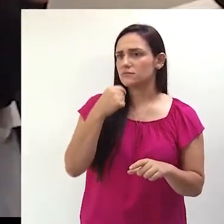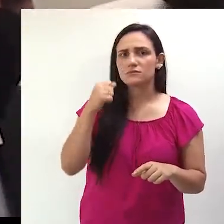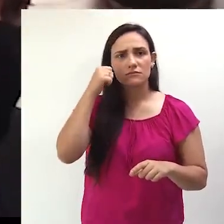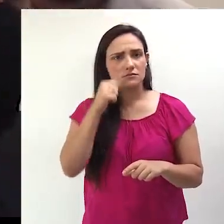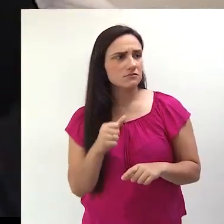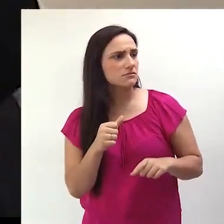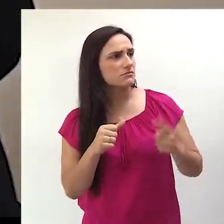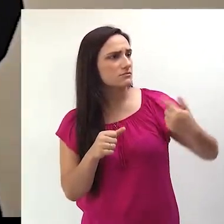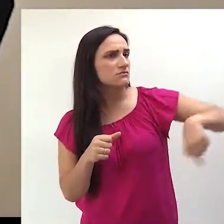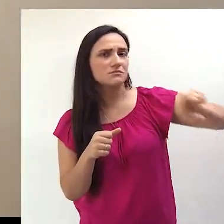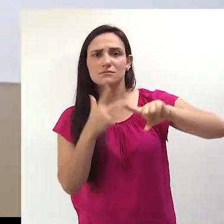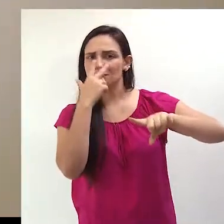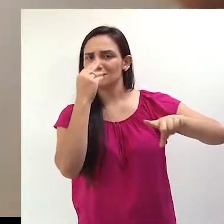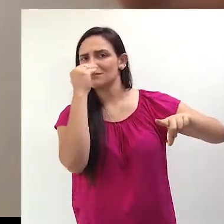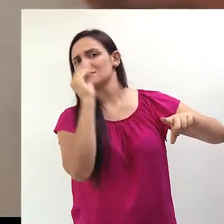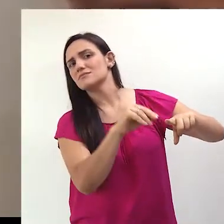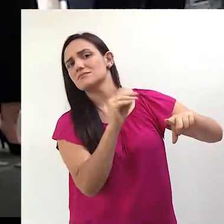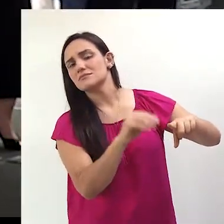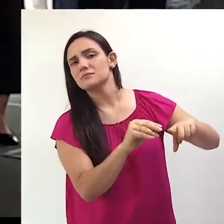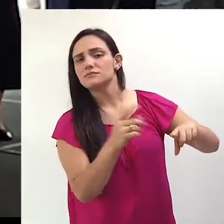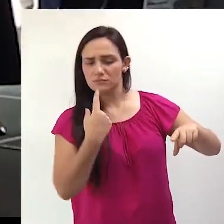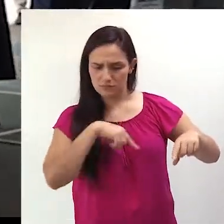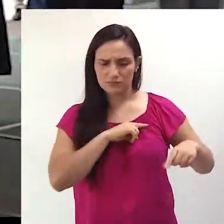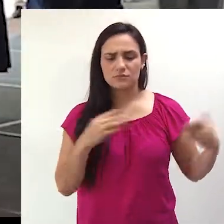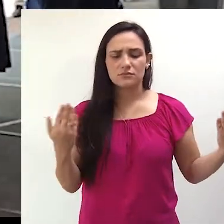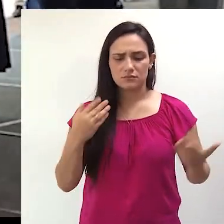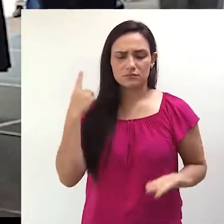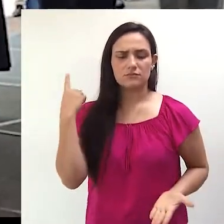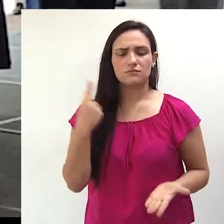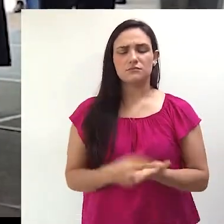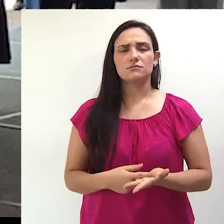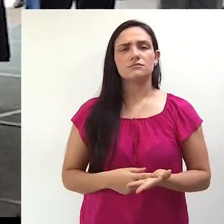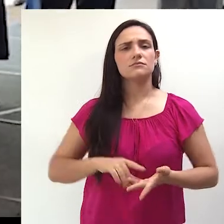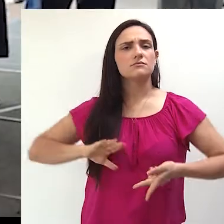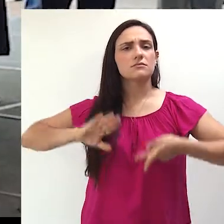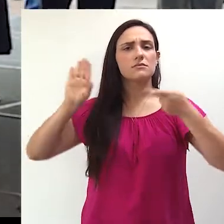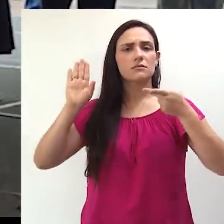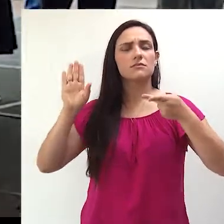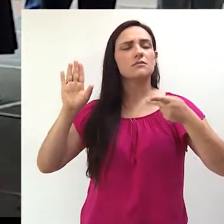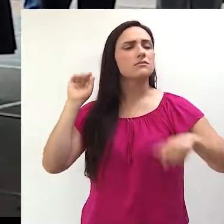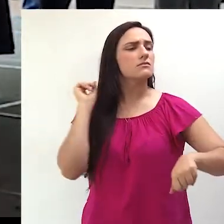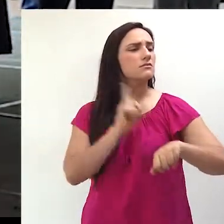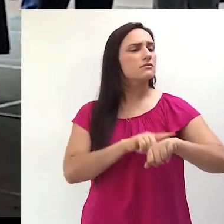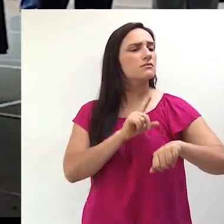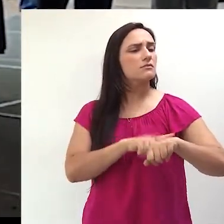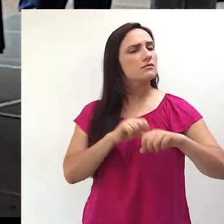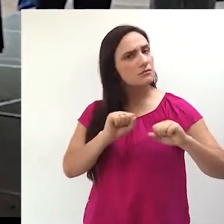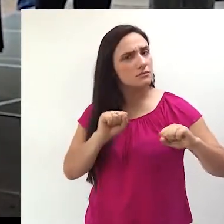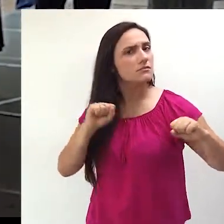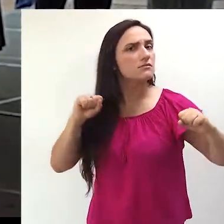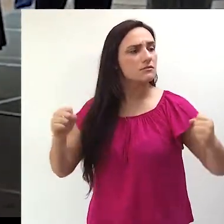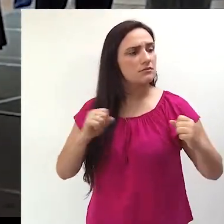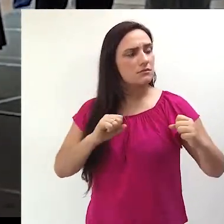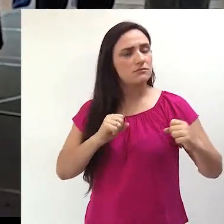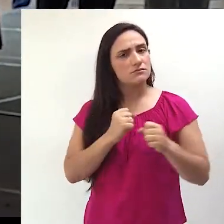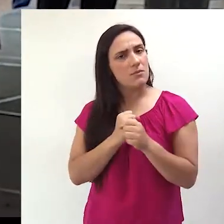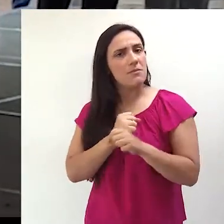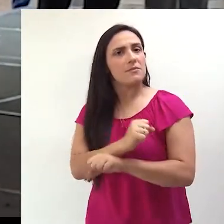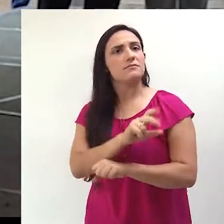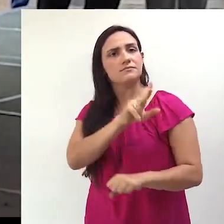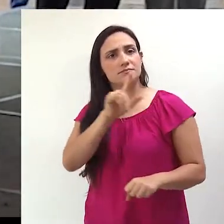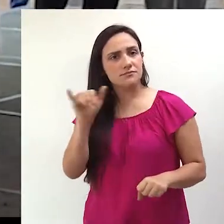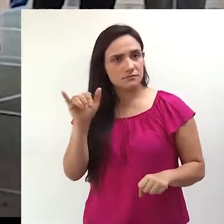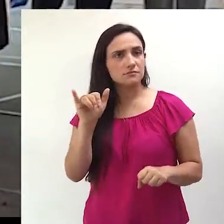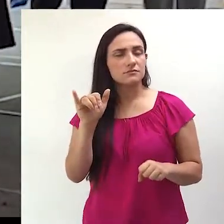mulheres abnegados à causa de servir e proteger, doando seu tempo, empenho, dedicação e até mesmo a própria